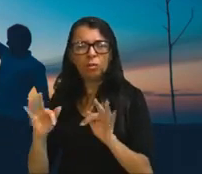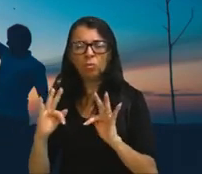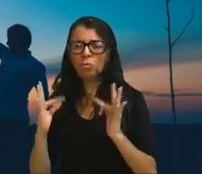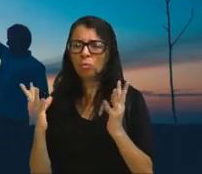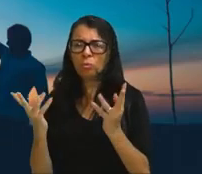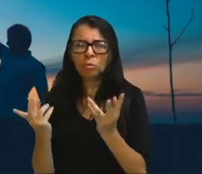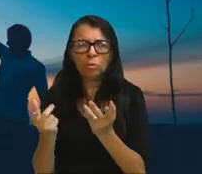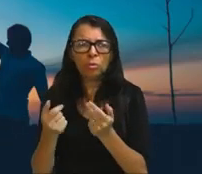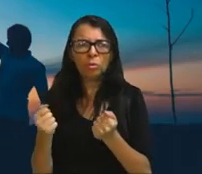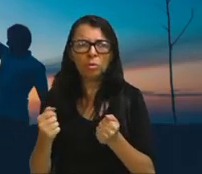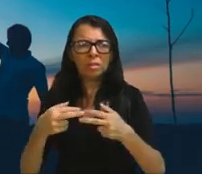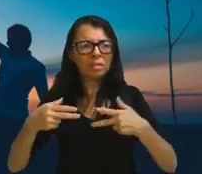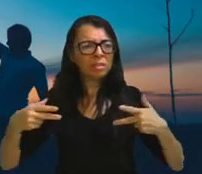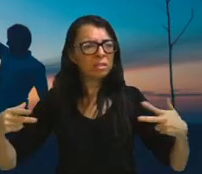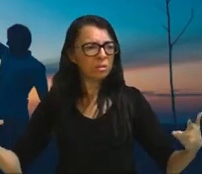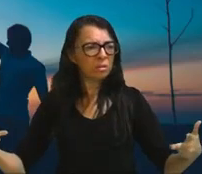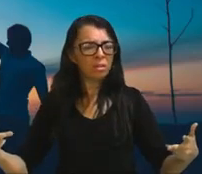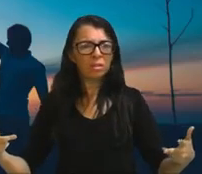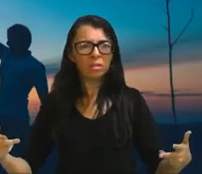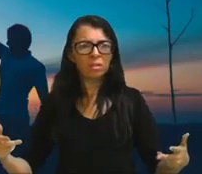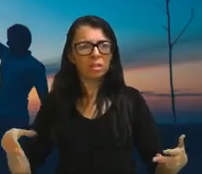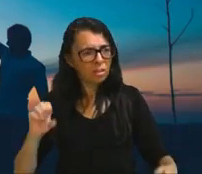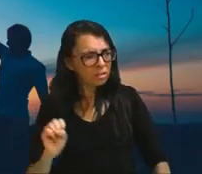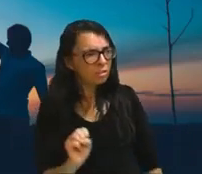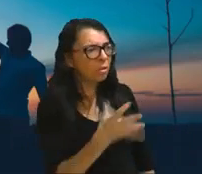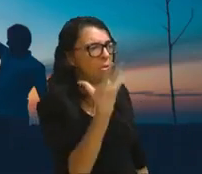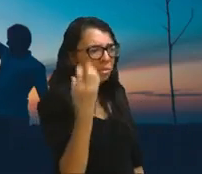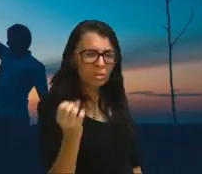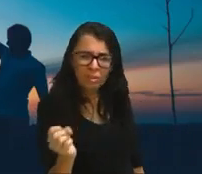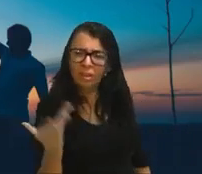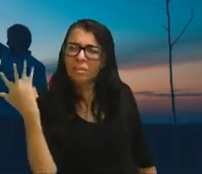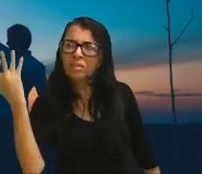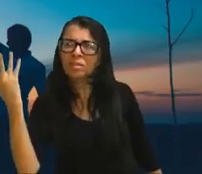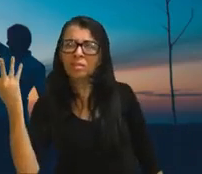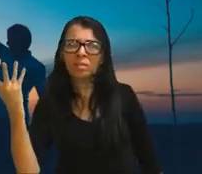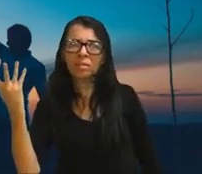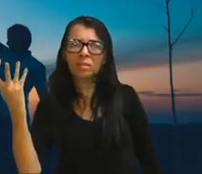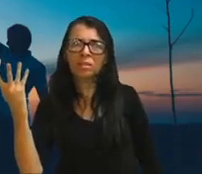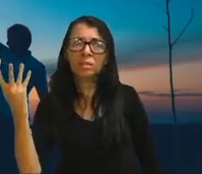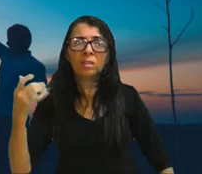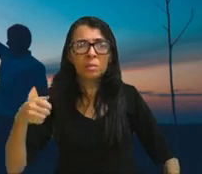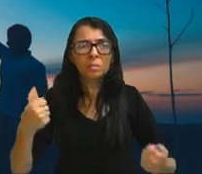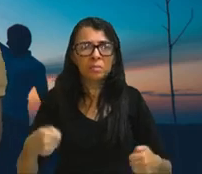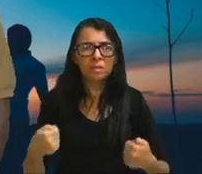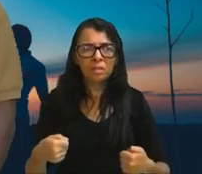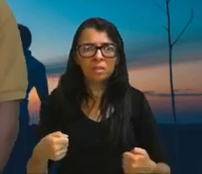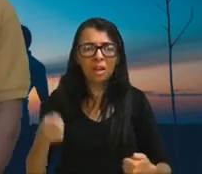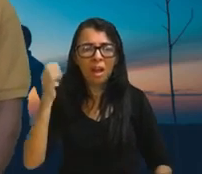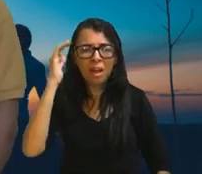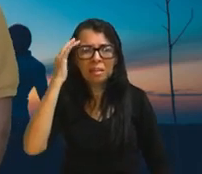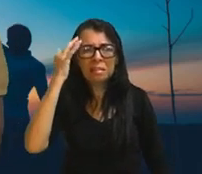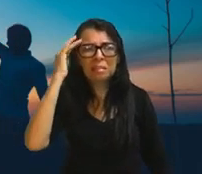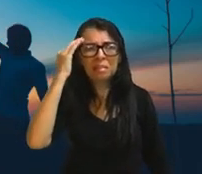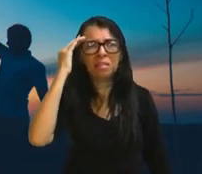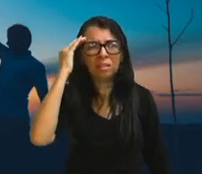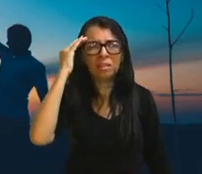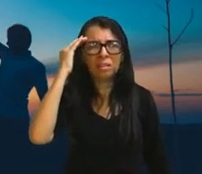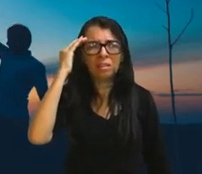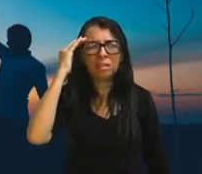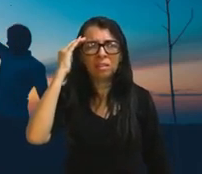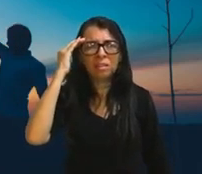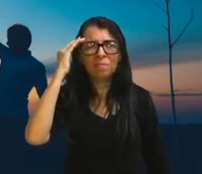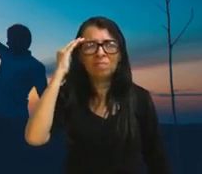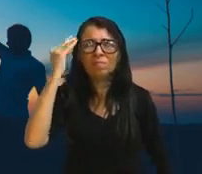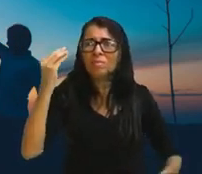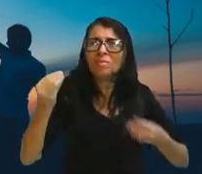As coisas estão melhorando, vamos entender a misericórdia de Deus. As coisas estão ficando pior, vamos buscar com maior